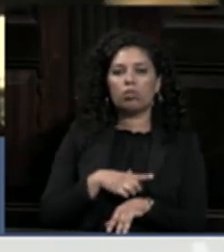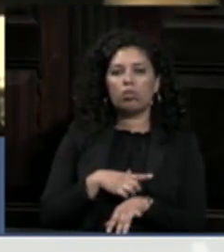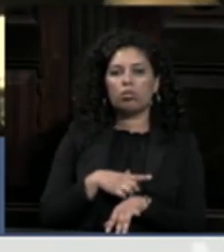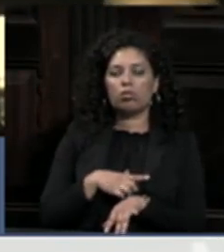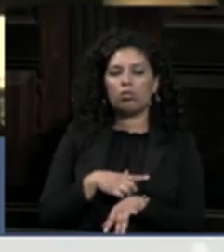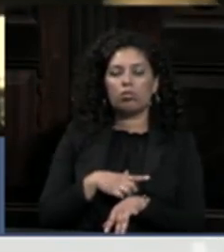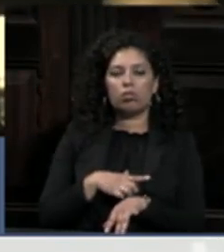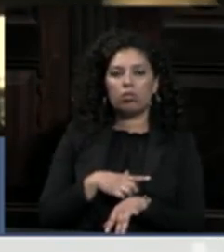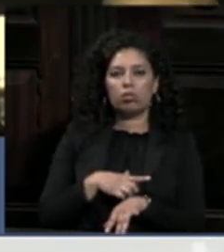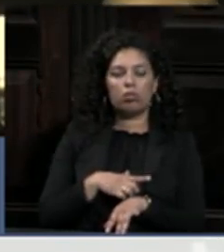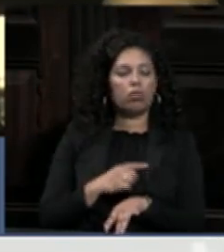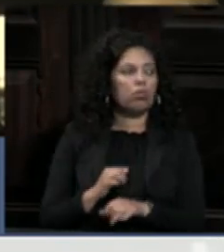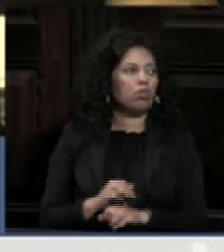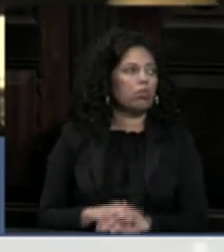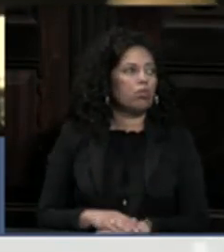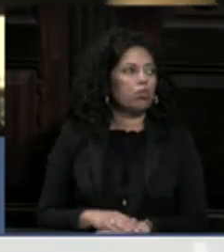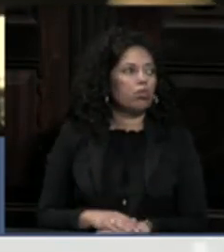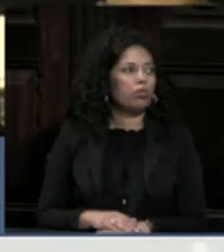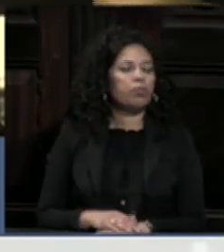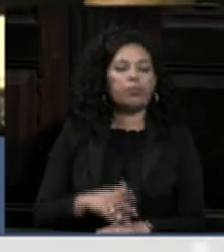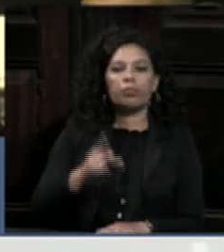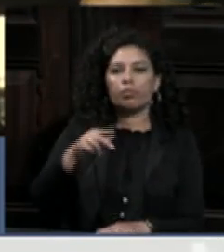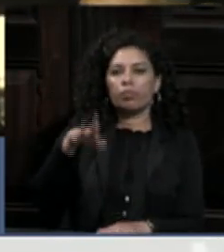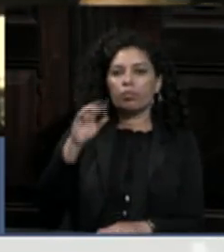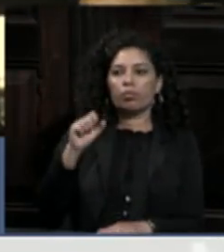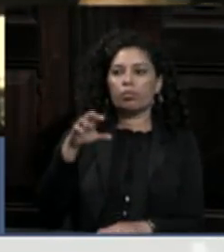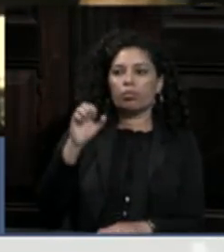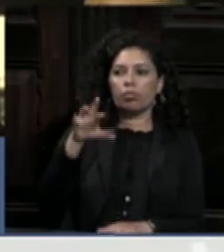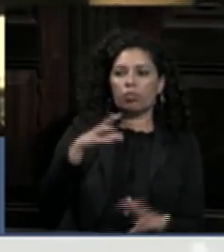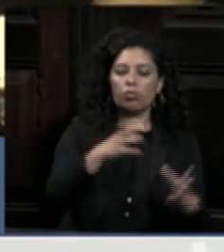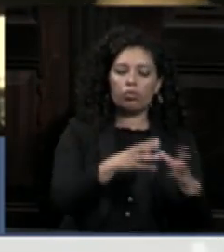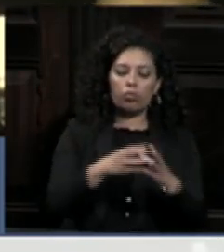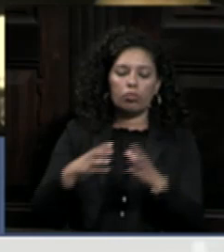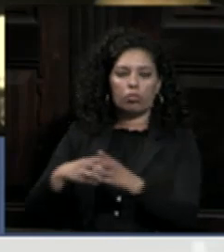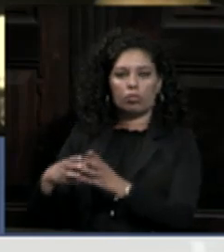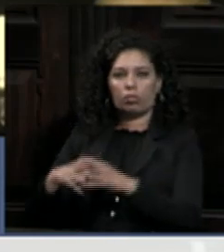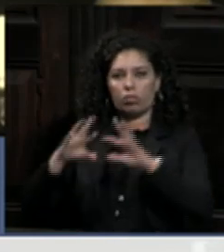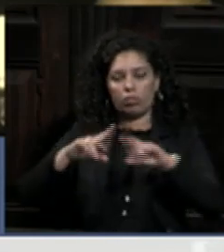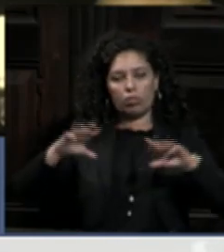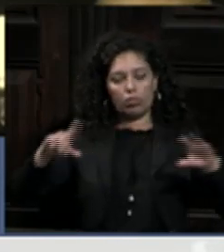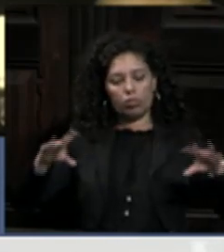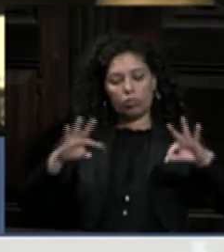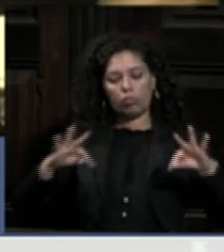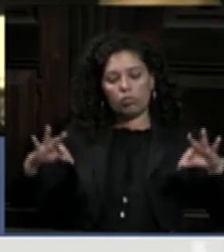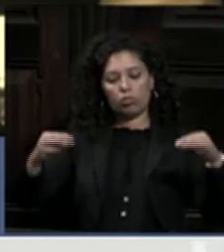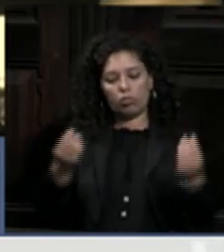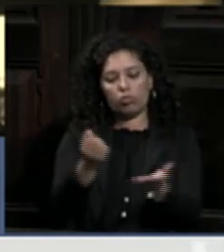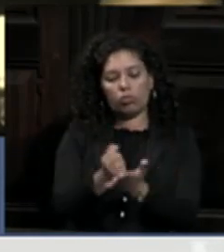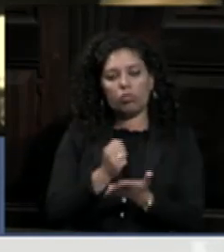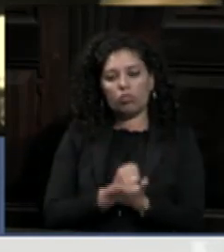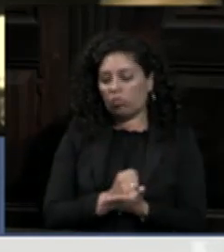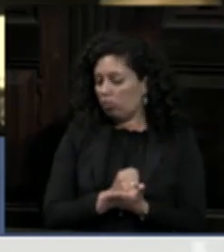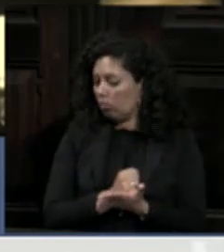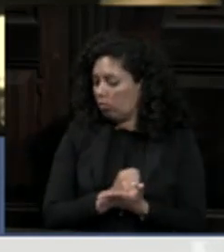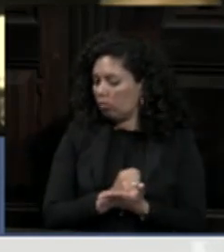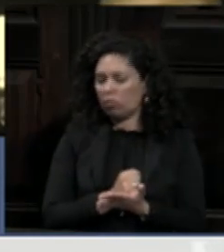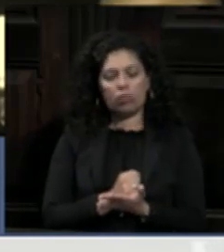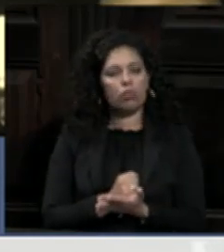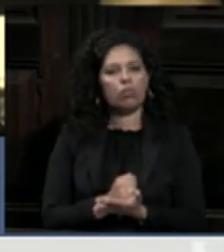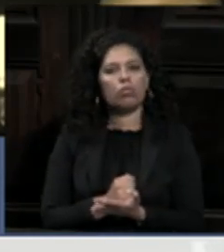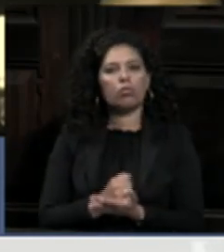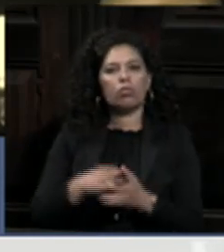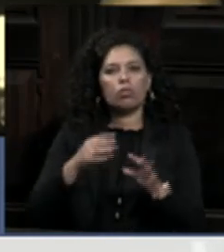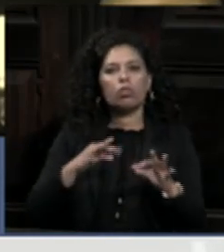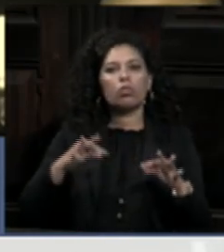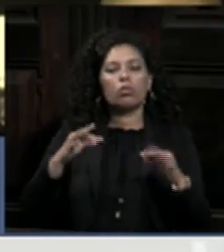x frágil parecer da comissão de constituição e justiça pela condicionalidade pessoa com deficiência favorável e de saúde favor